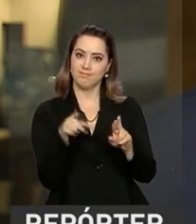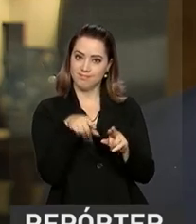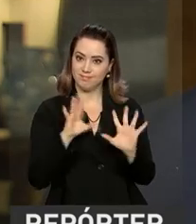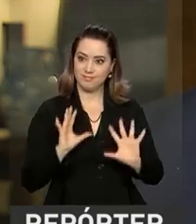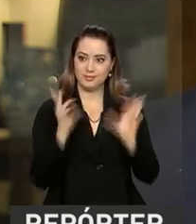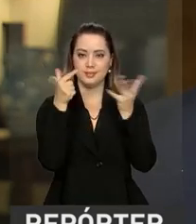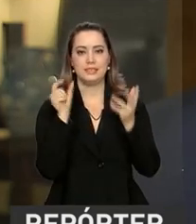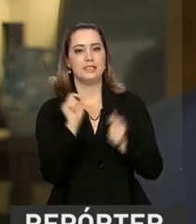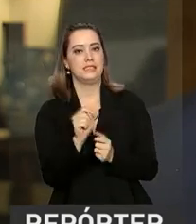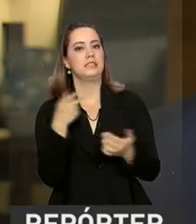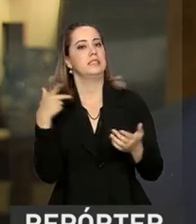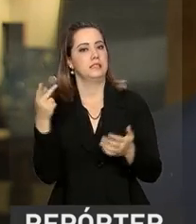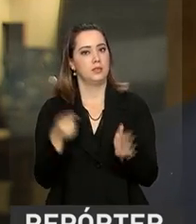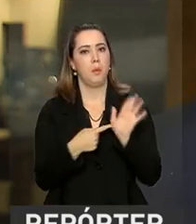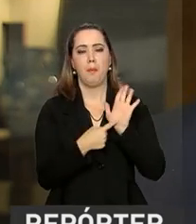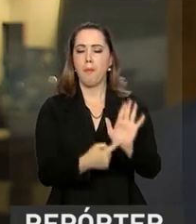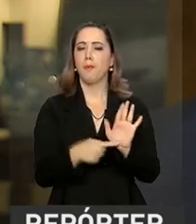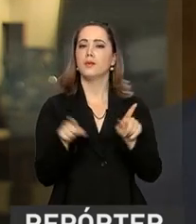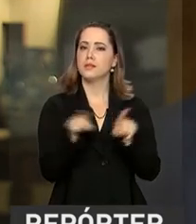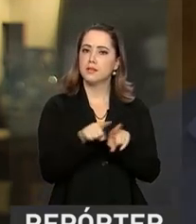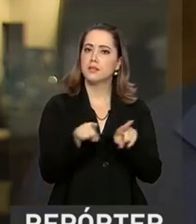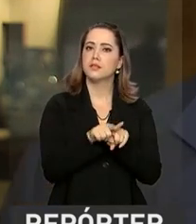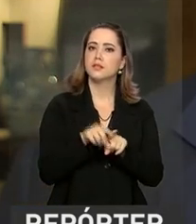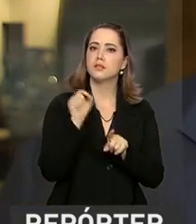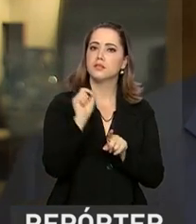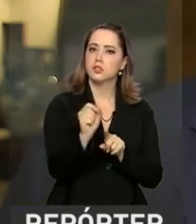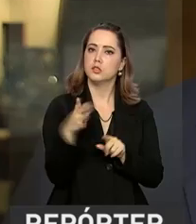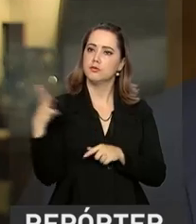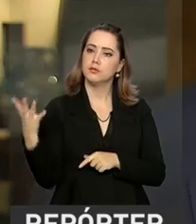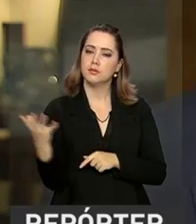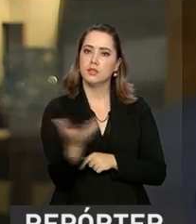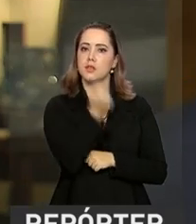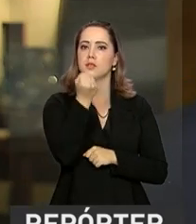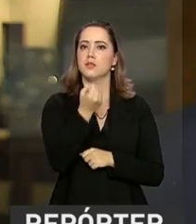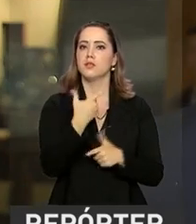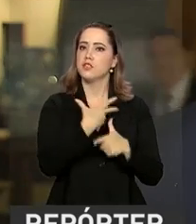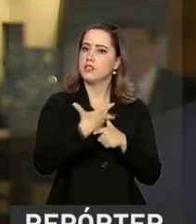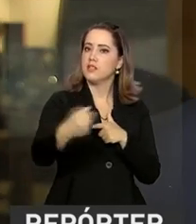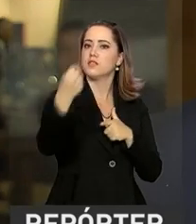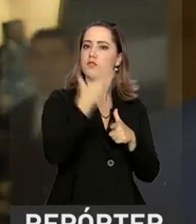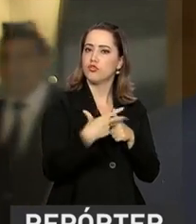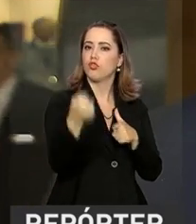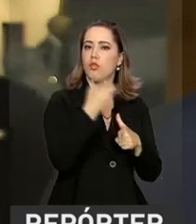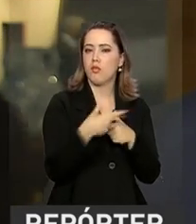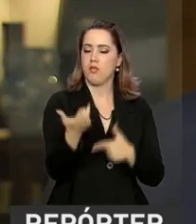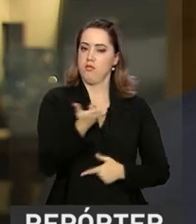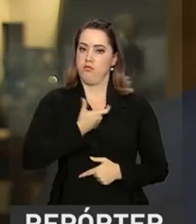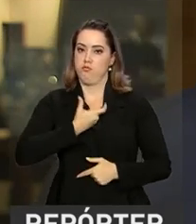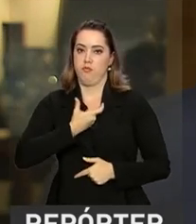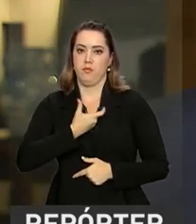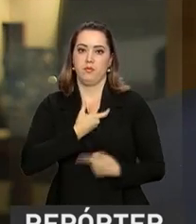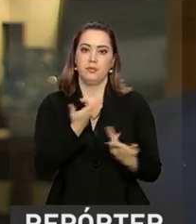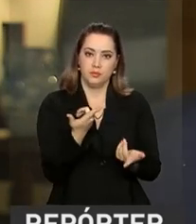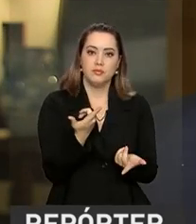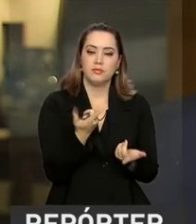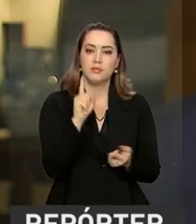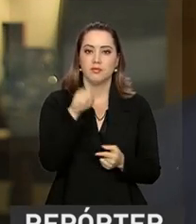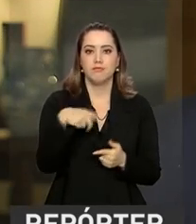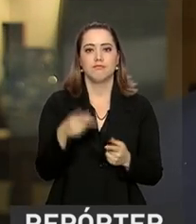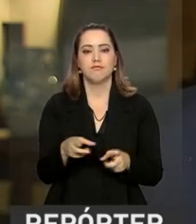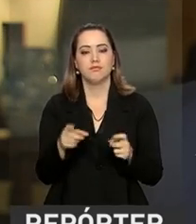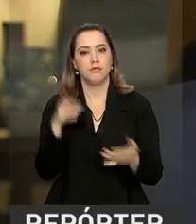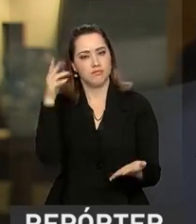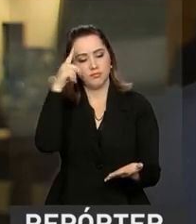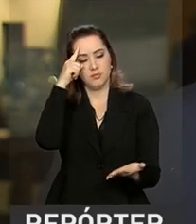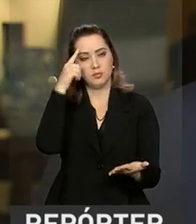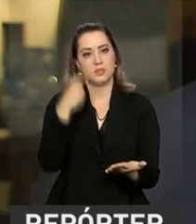também se refletirá nas conquistas brasileiras, no número de medalhas, e nós temos a convicção de que esta será